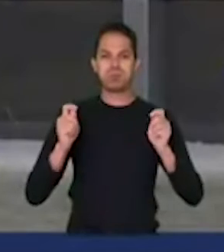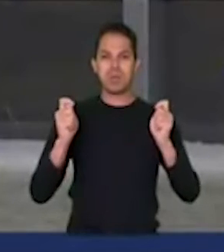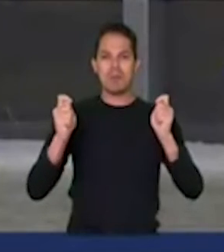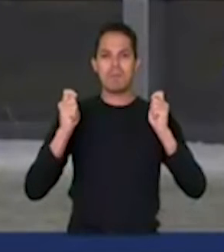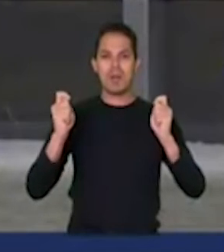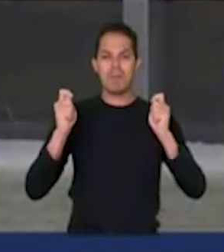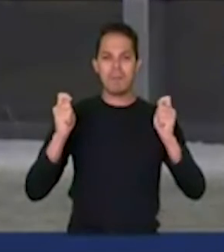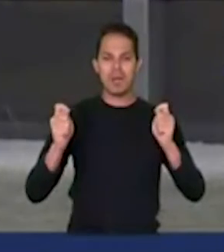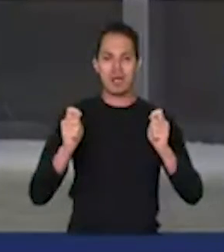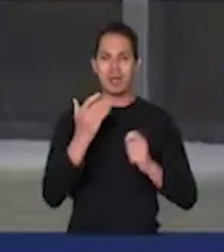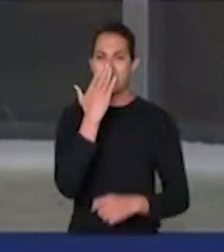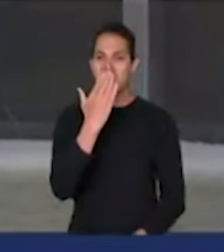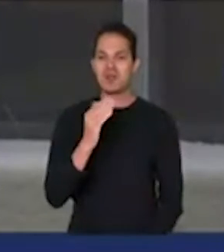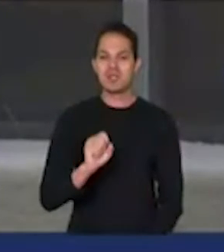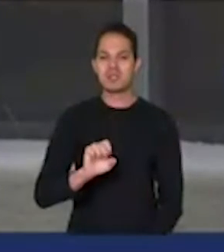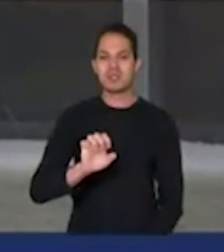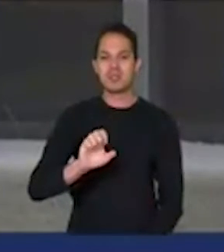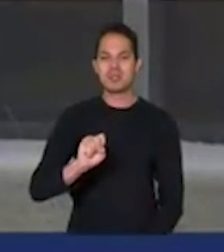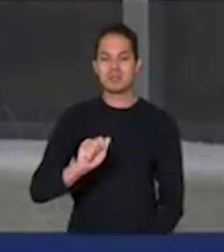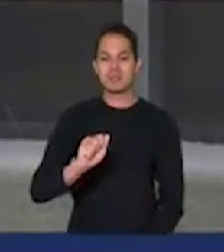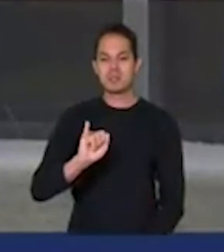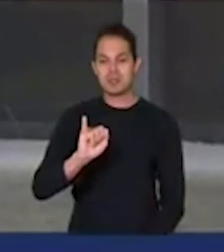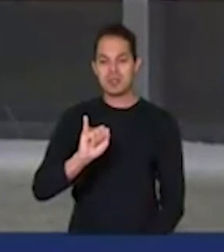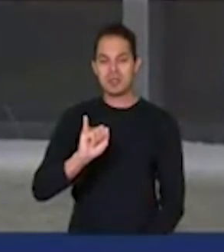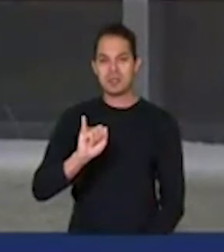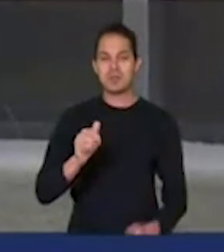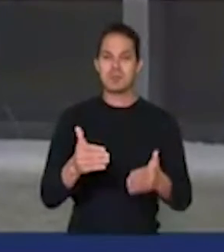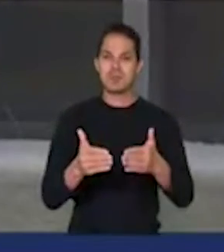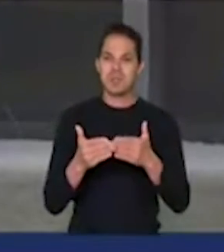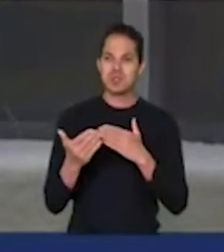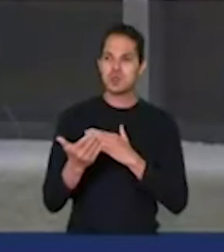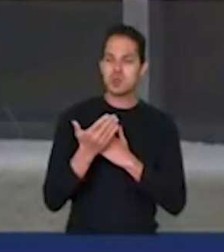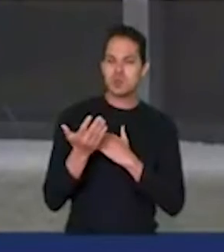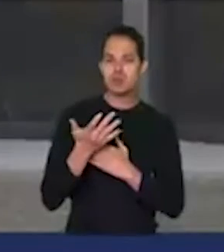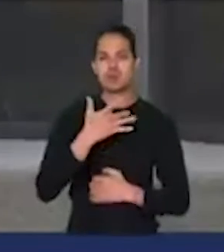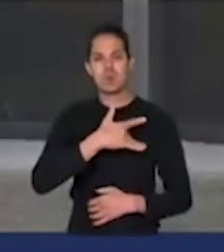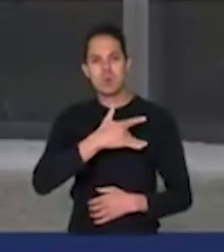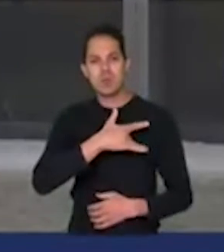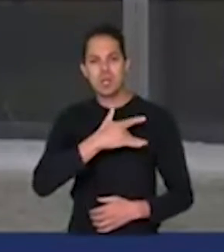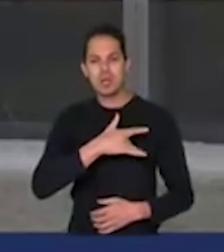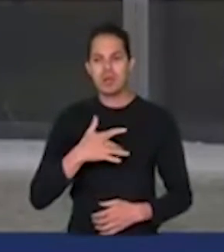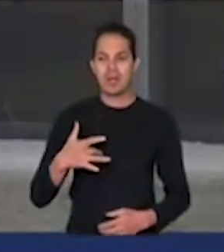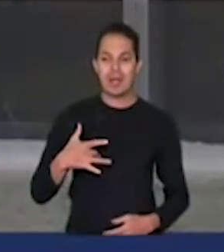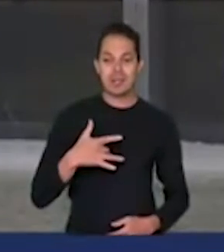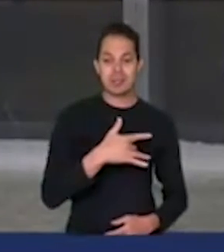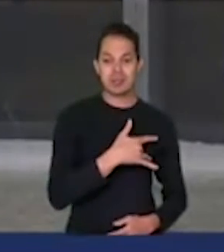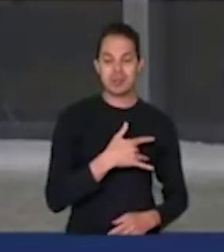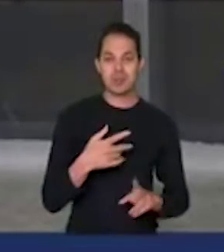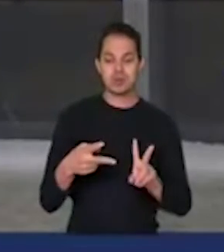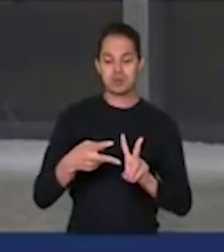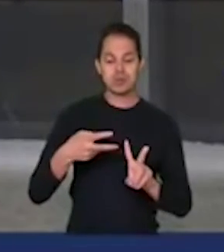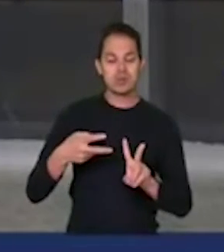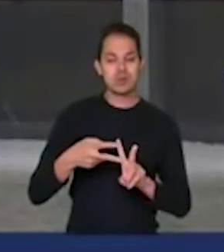CESAI de Tocantinópolis, pedindo clemência para que a saúde indígena